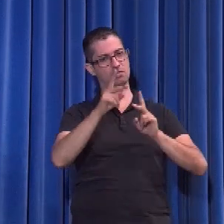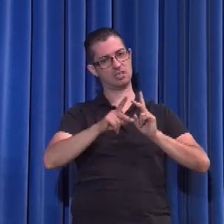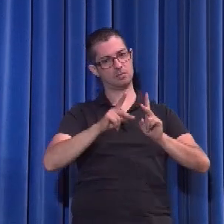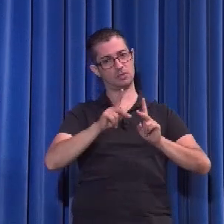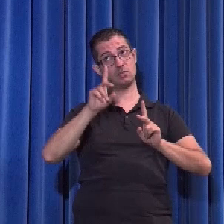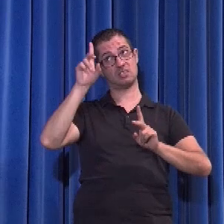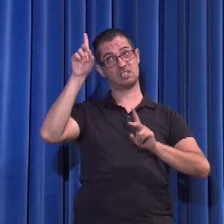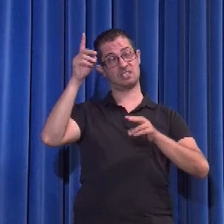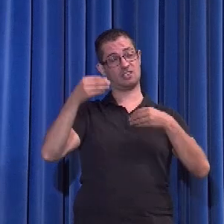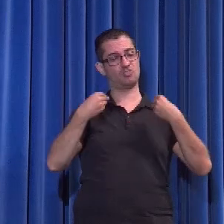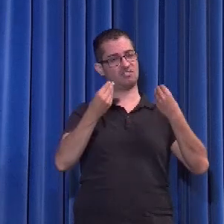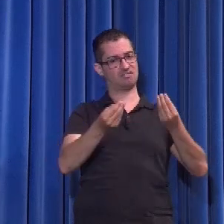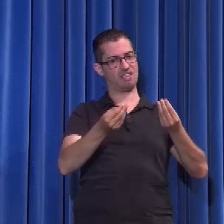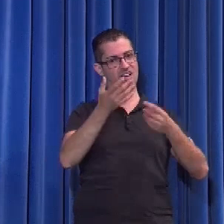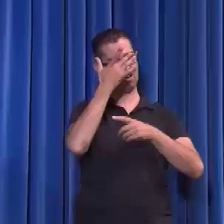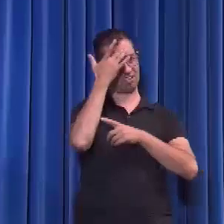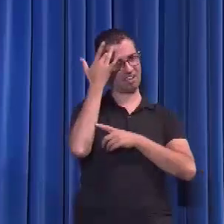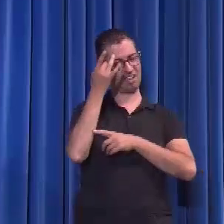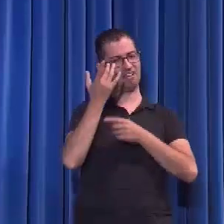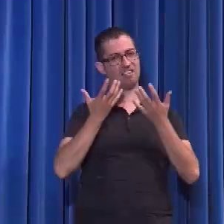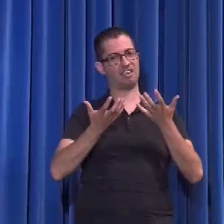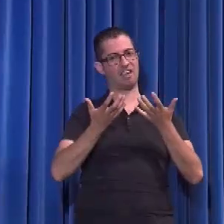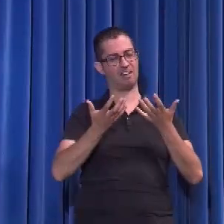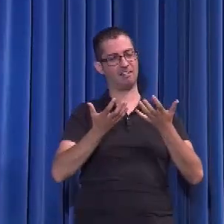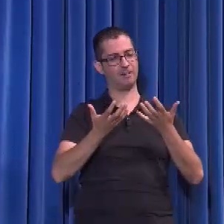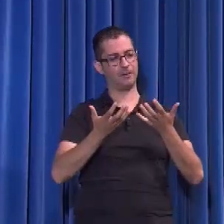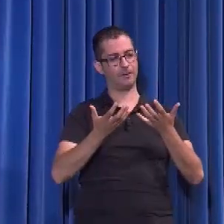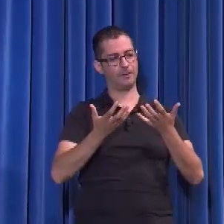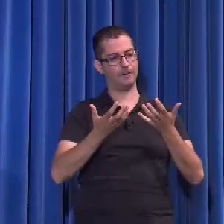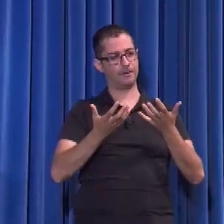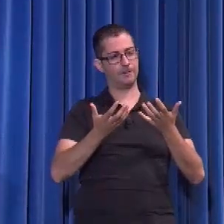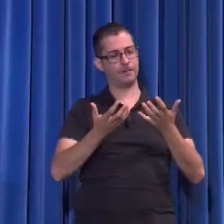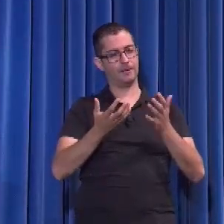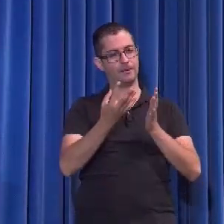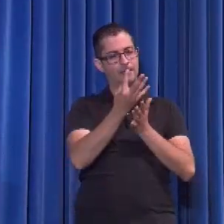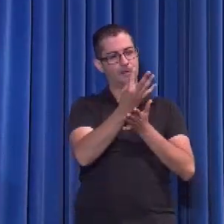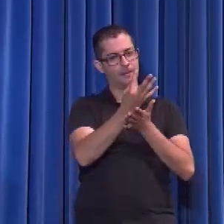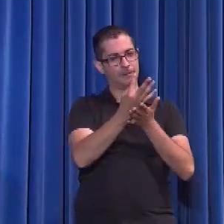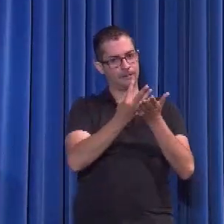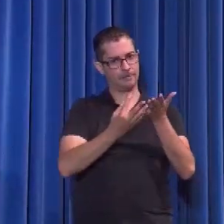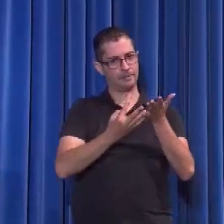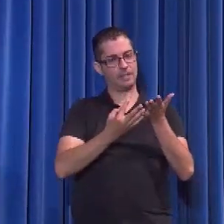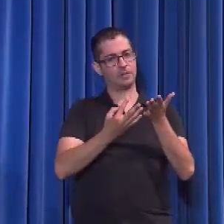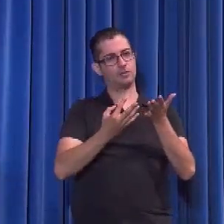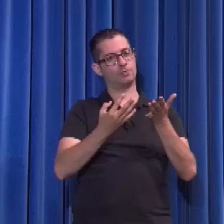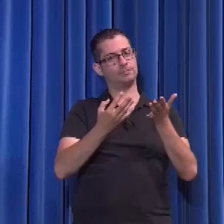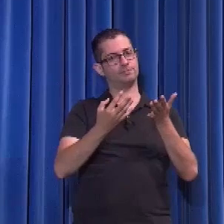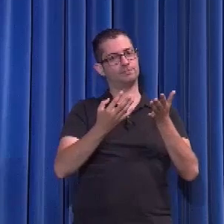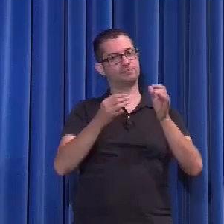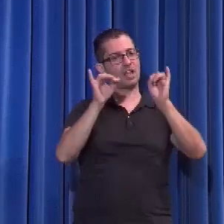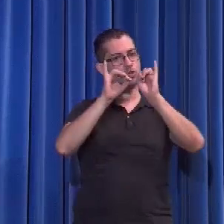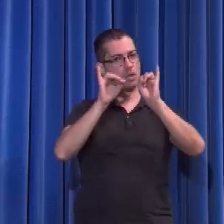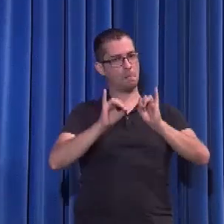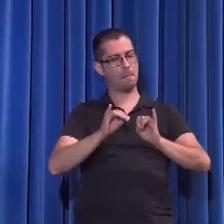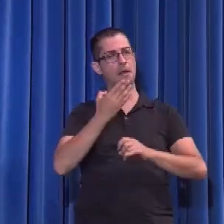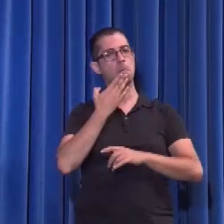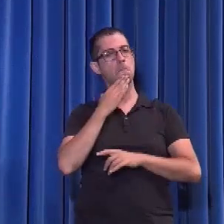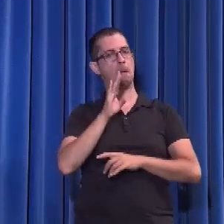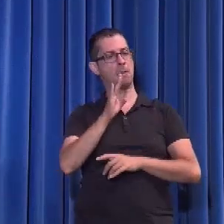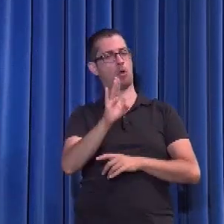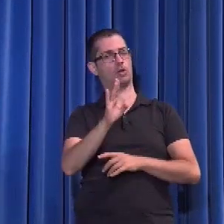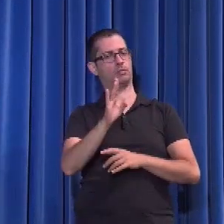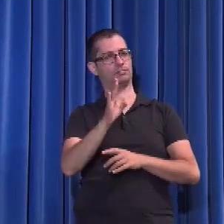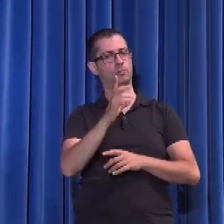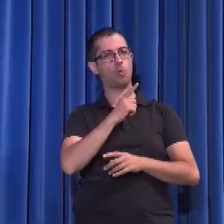quer. Esse texto é dirigido ao Nabucodonosor do Império Babilônico. Ele resolveu se gloriar na